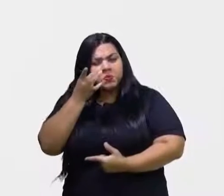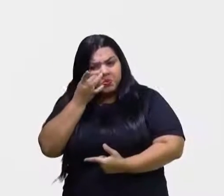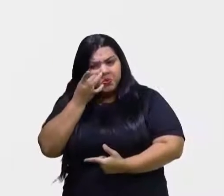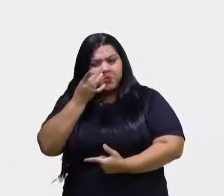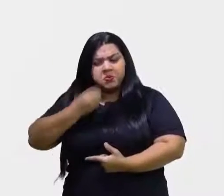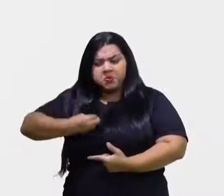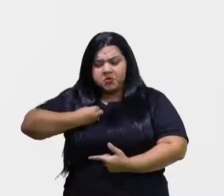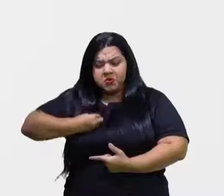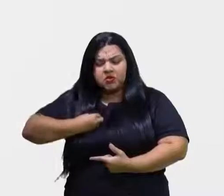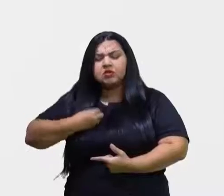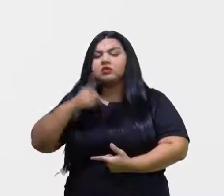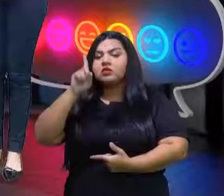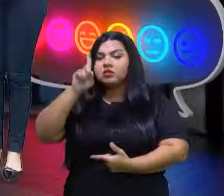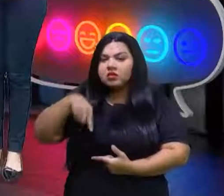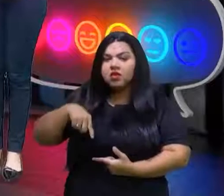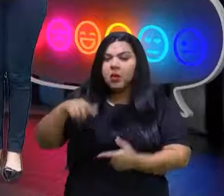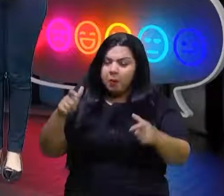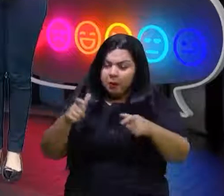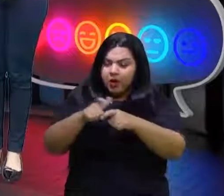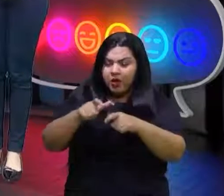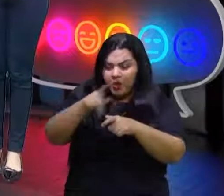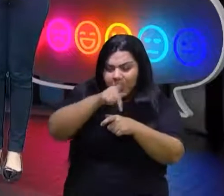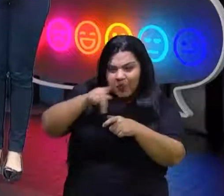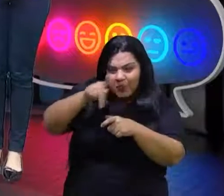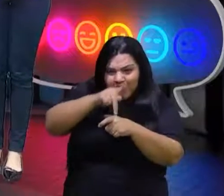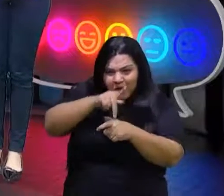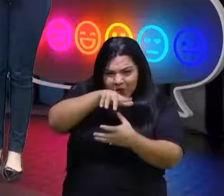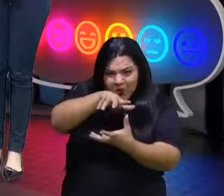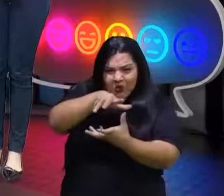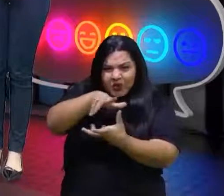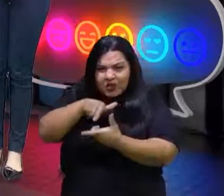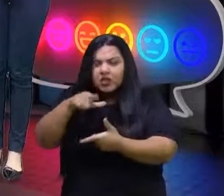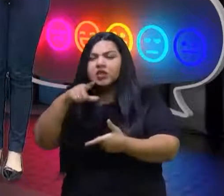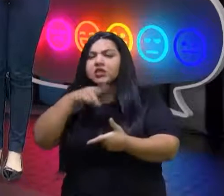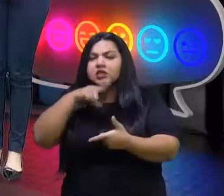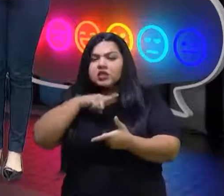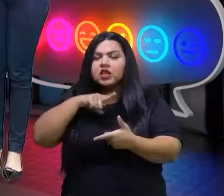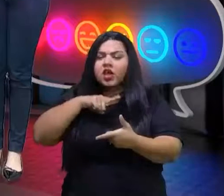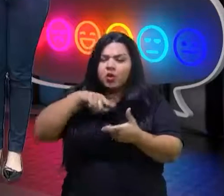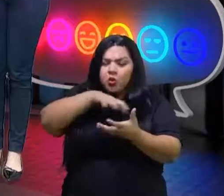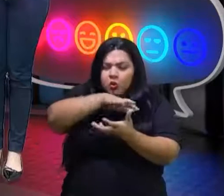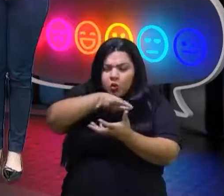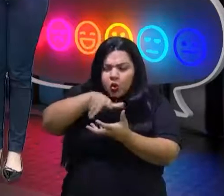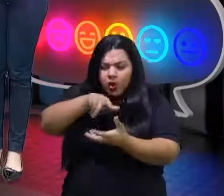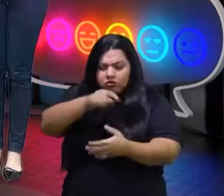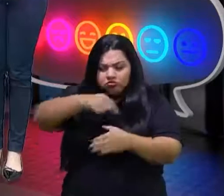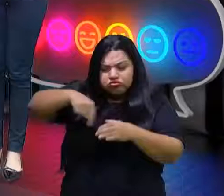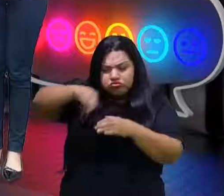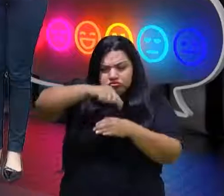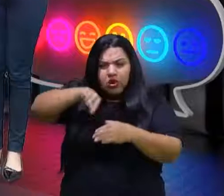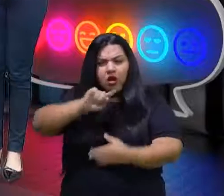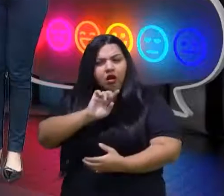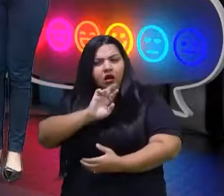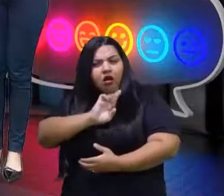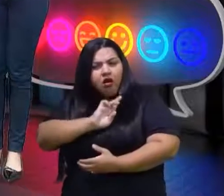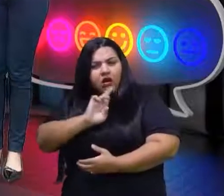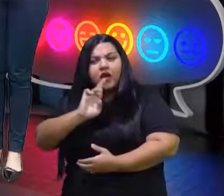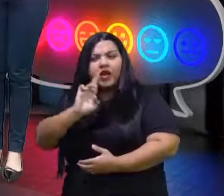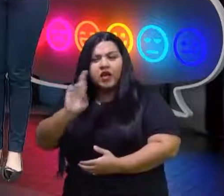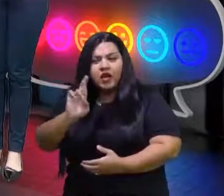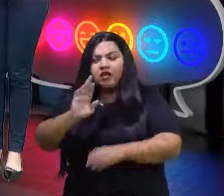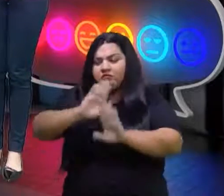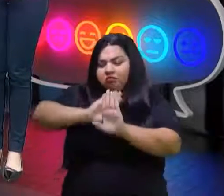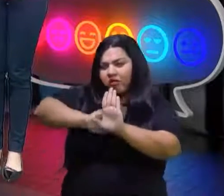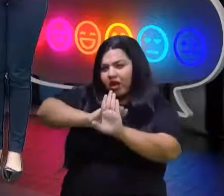não é? Então ele é um país, o menor país do mundo, e ele tem toda uma questão religiosa por trás, não é?